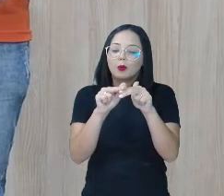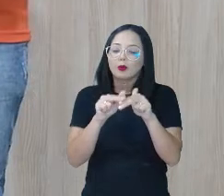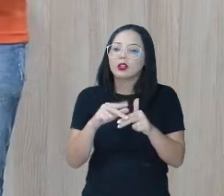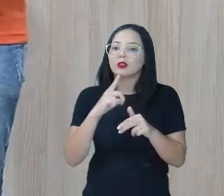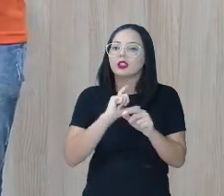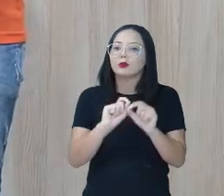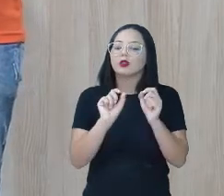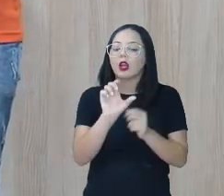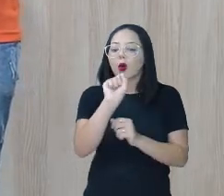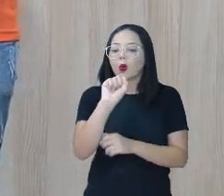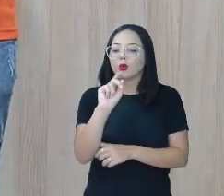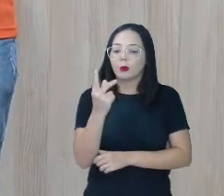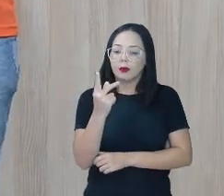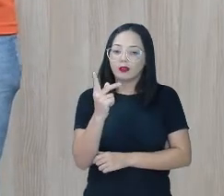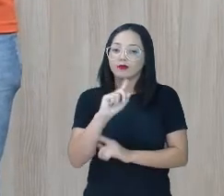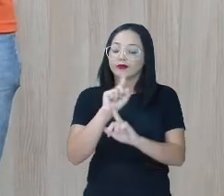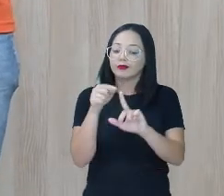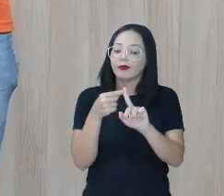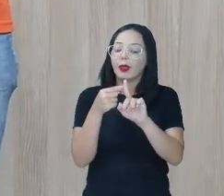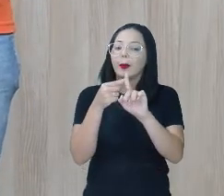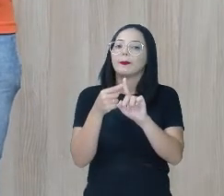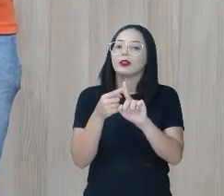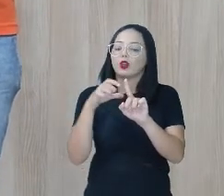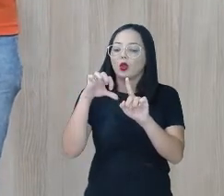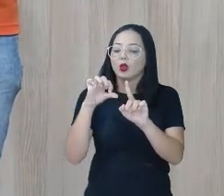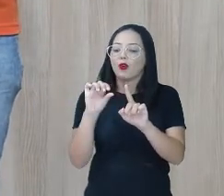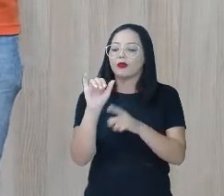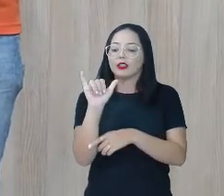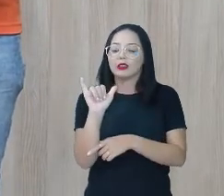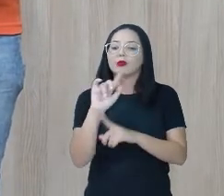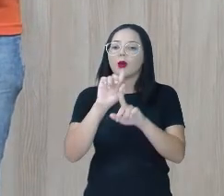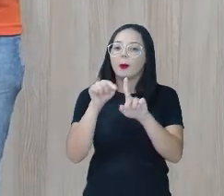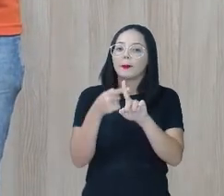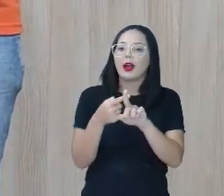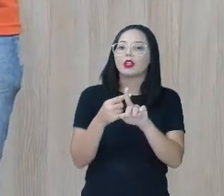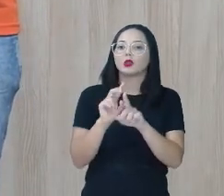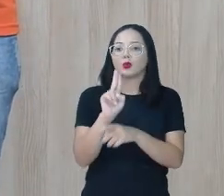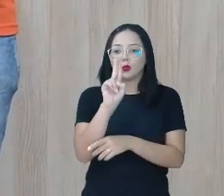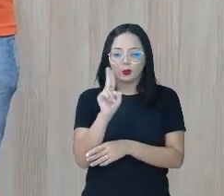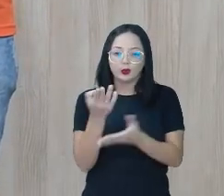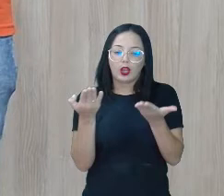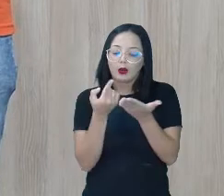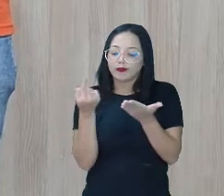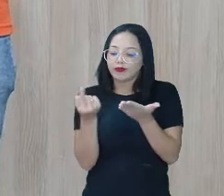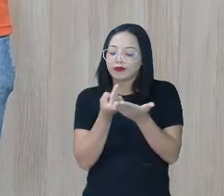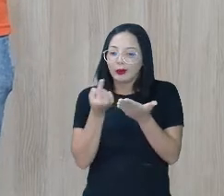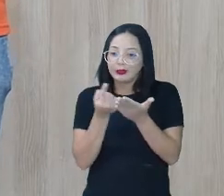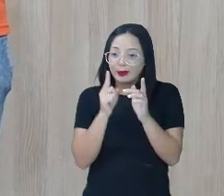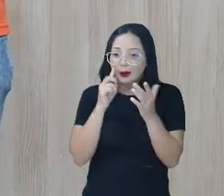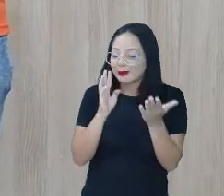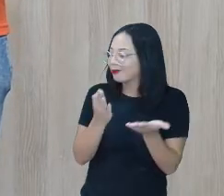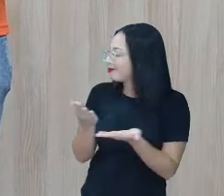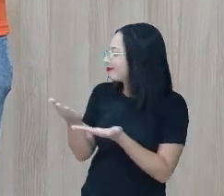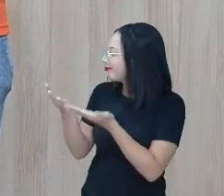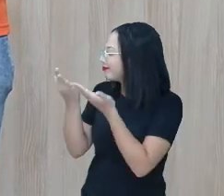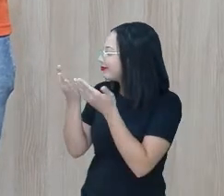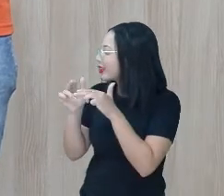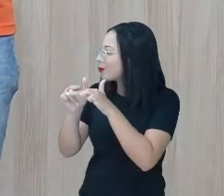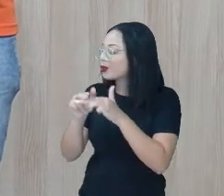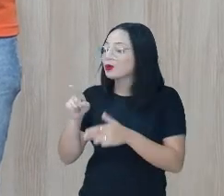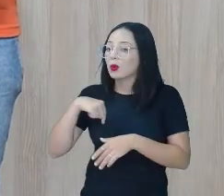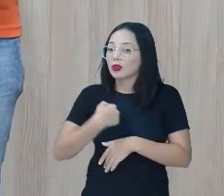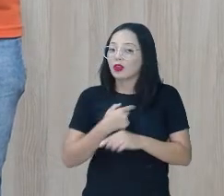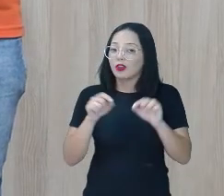ó, 8P mais 9Y mais o U que ficou ali sozinho. Então, quando a gente